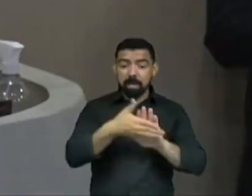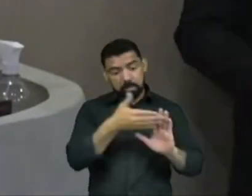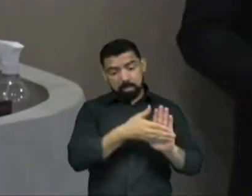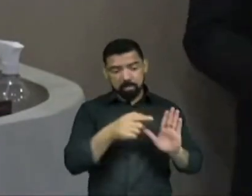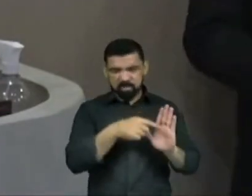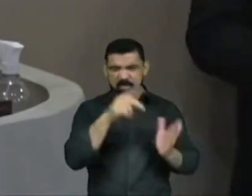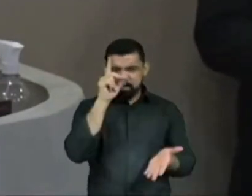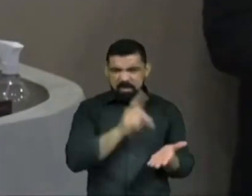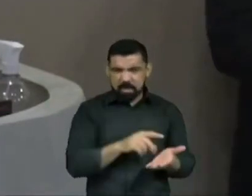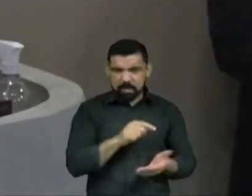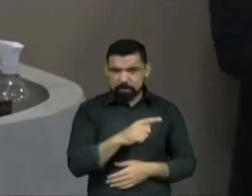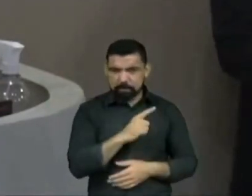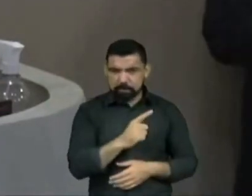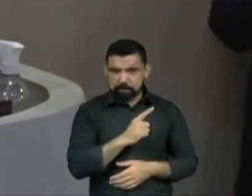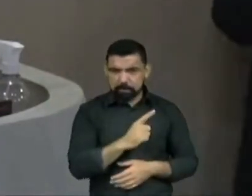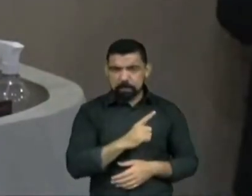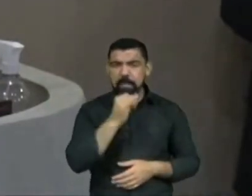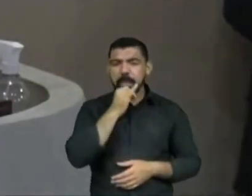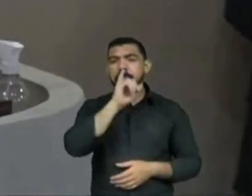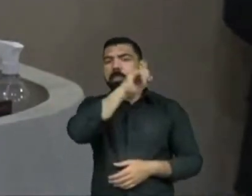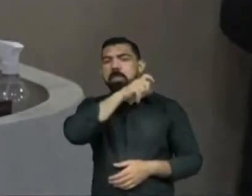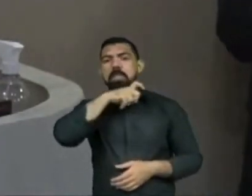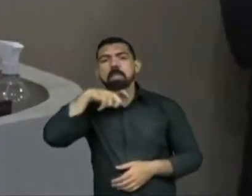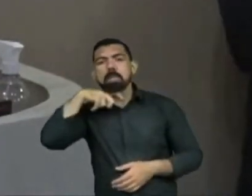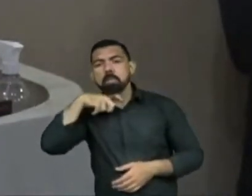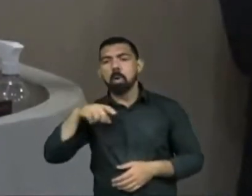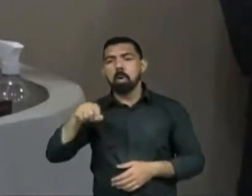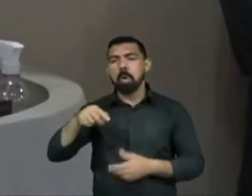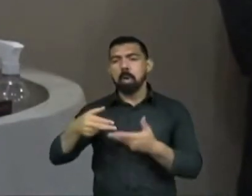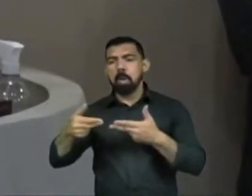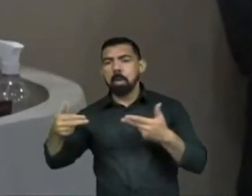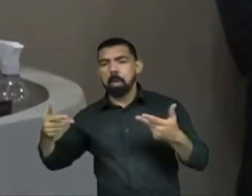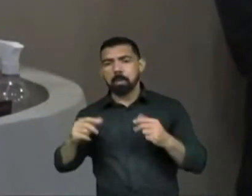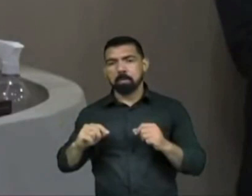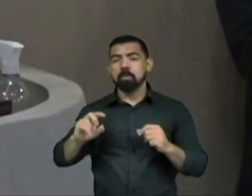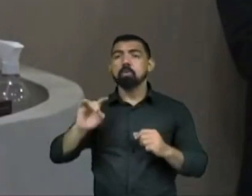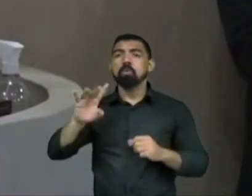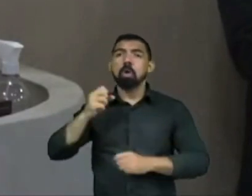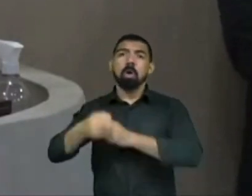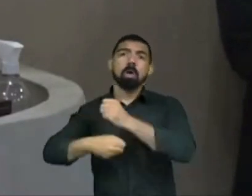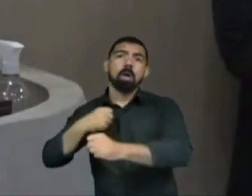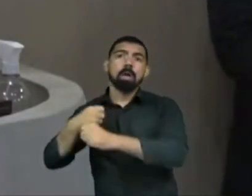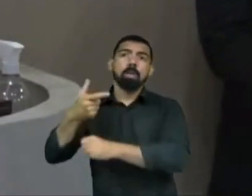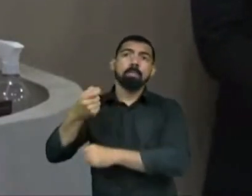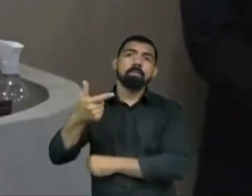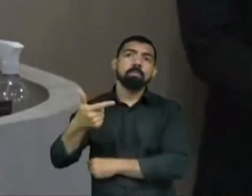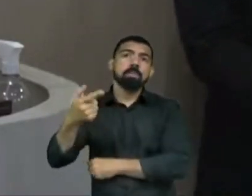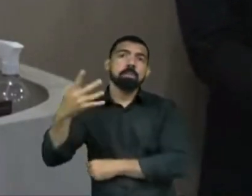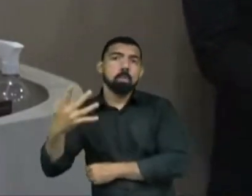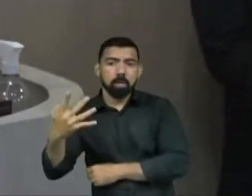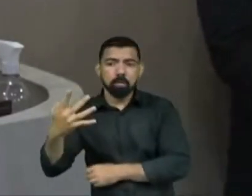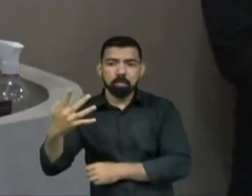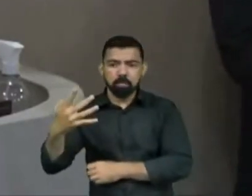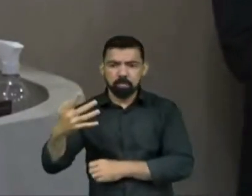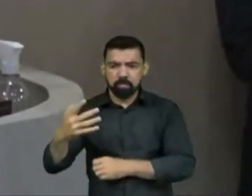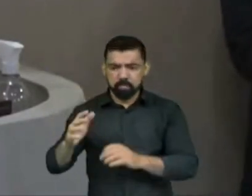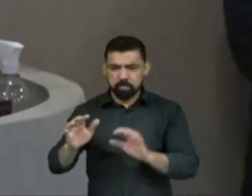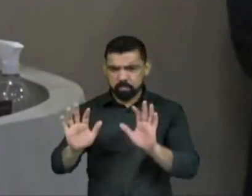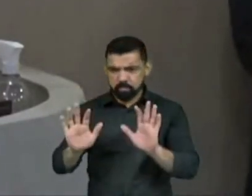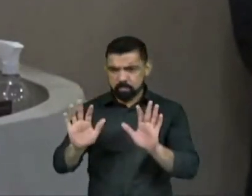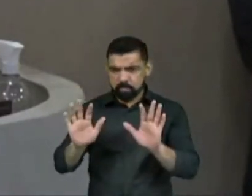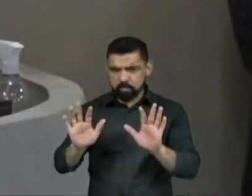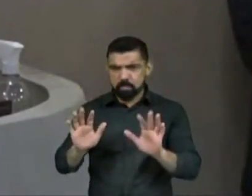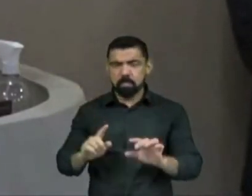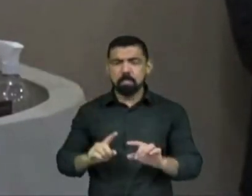verdadeira, de que esses impostos só passarão a ser cobrados em 2024. Qual é a